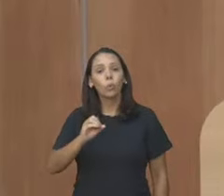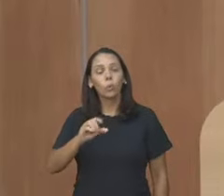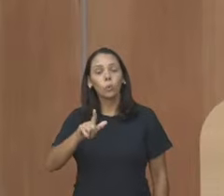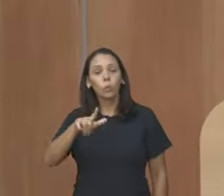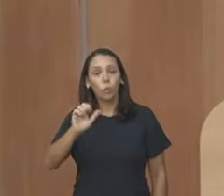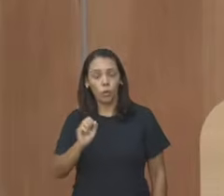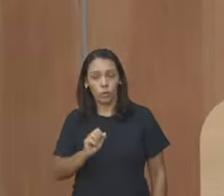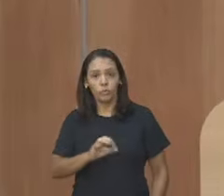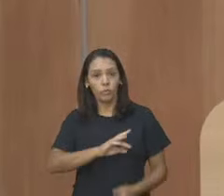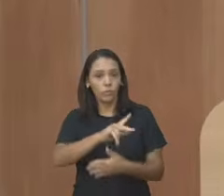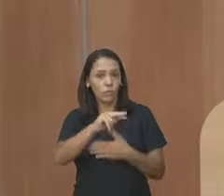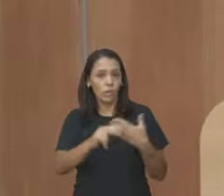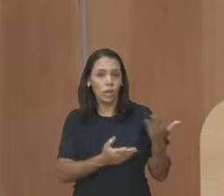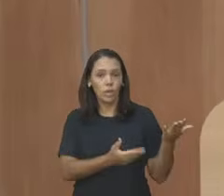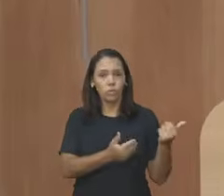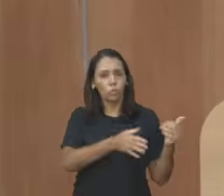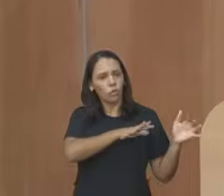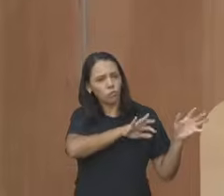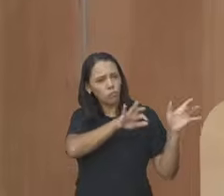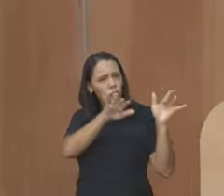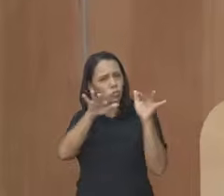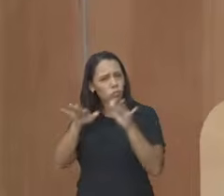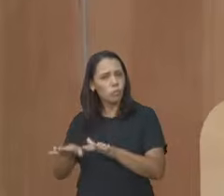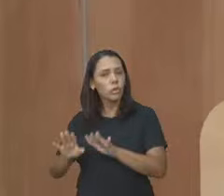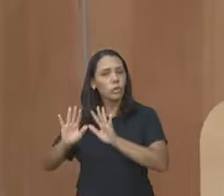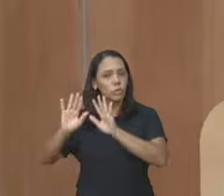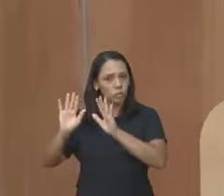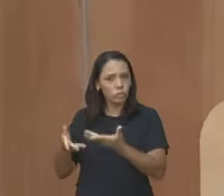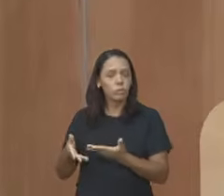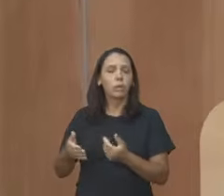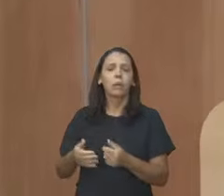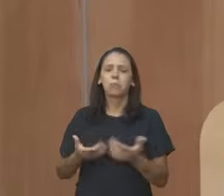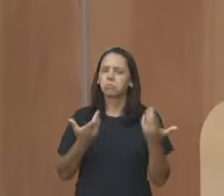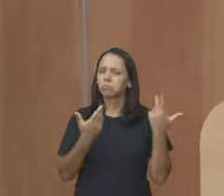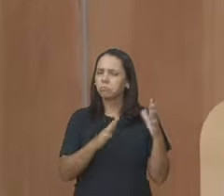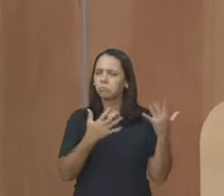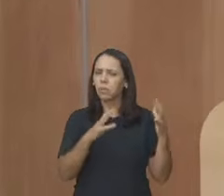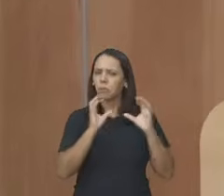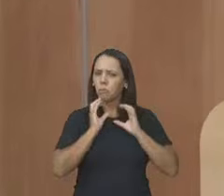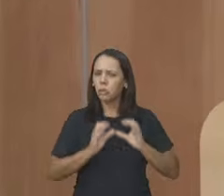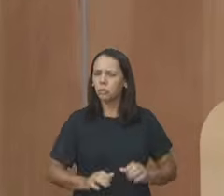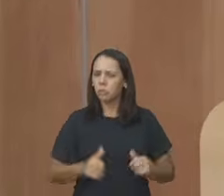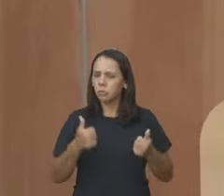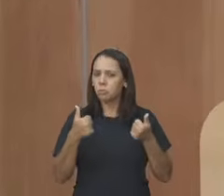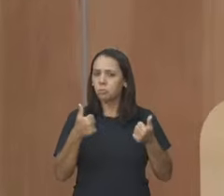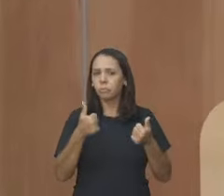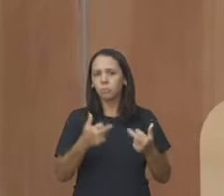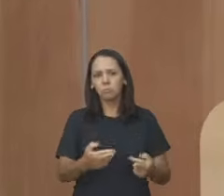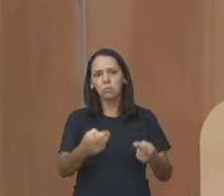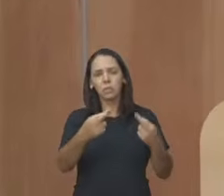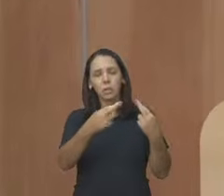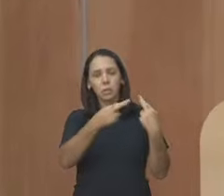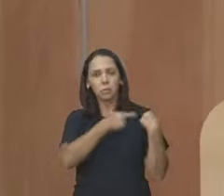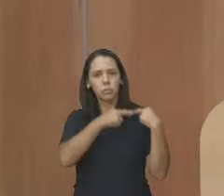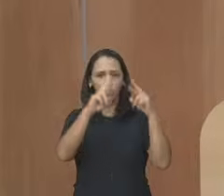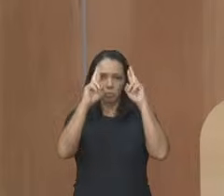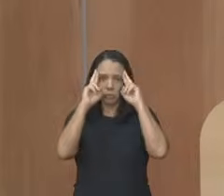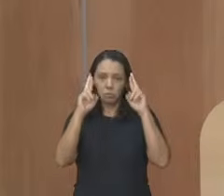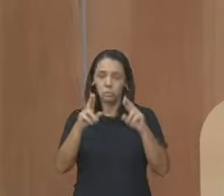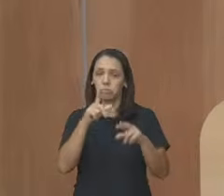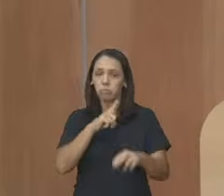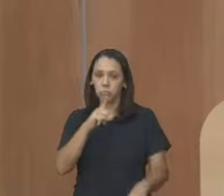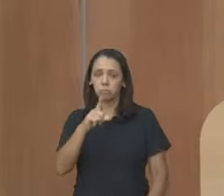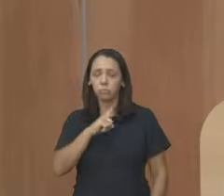foram participar das reuniões. E são civilizados, hein? Parabéns pelo respeito que eles têm.